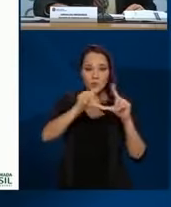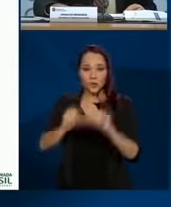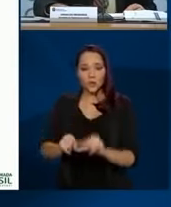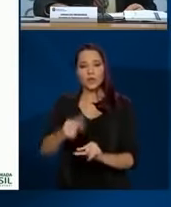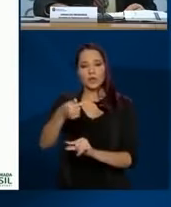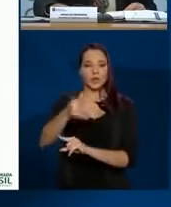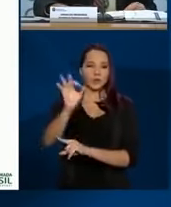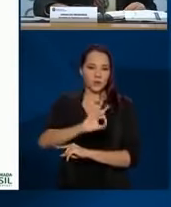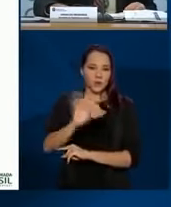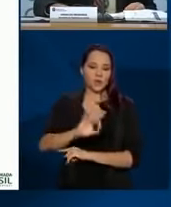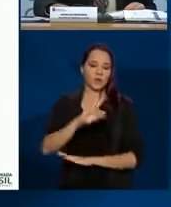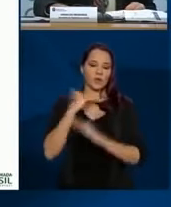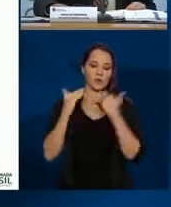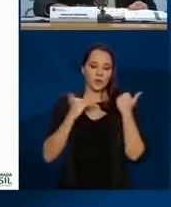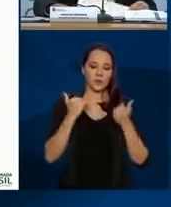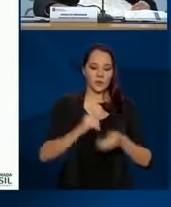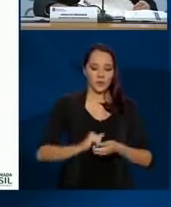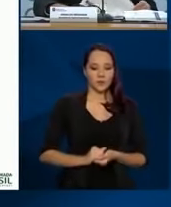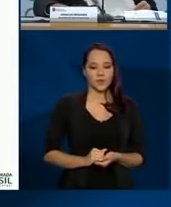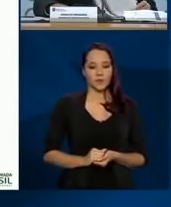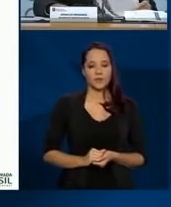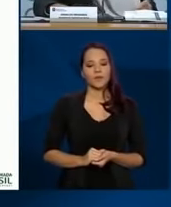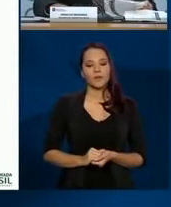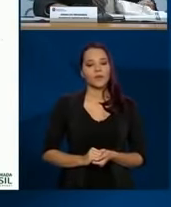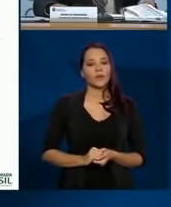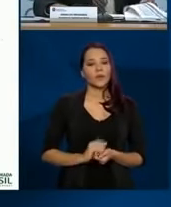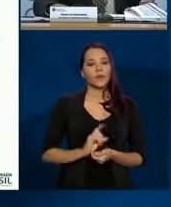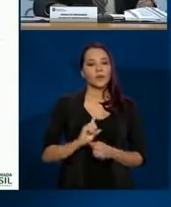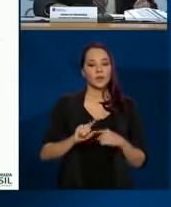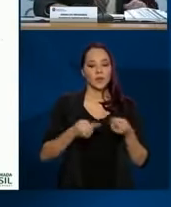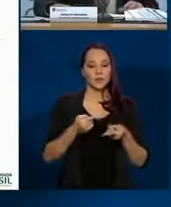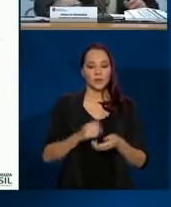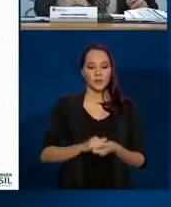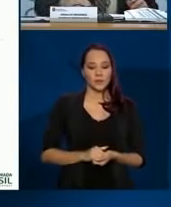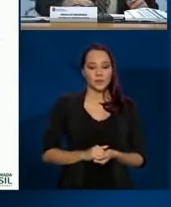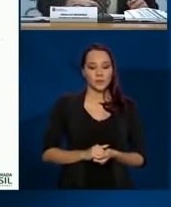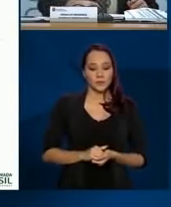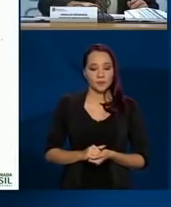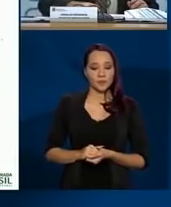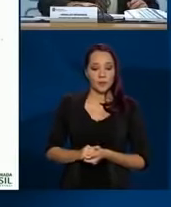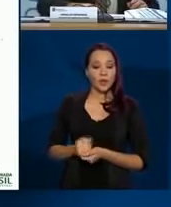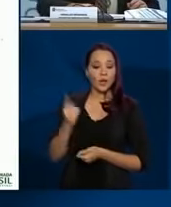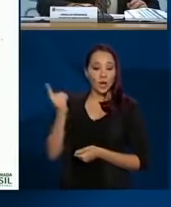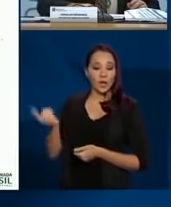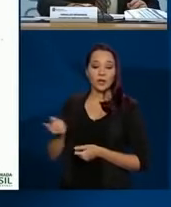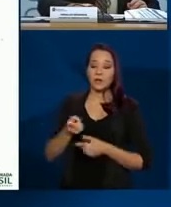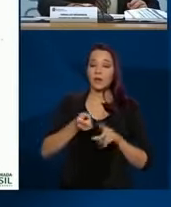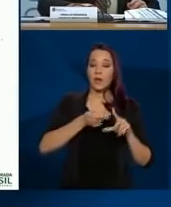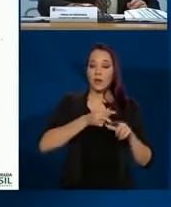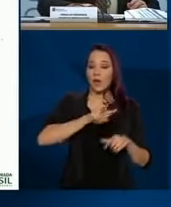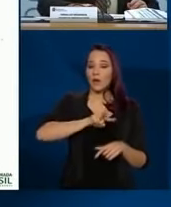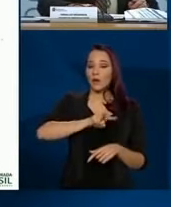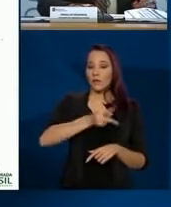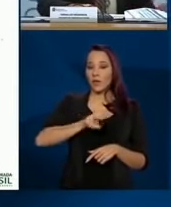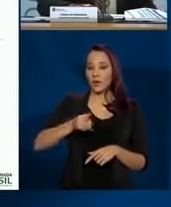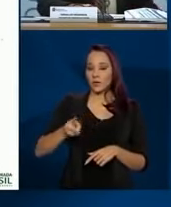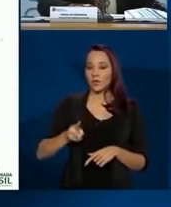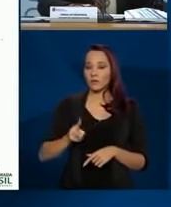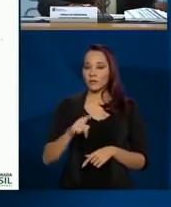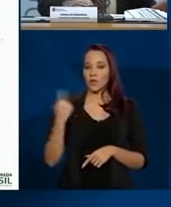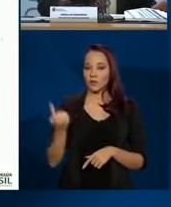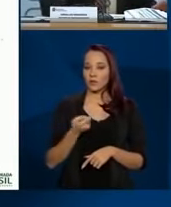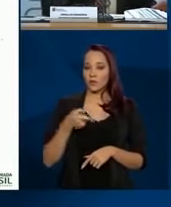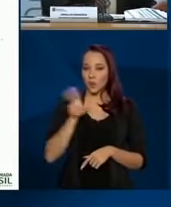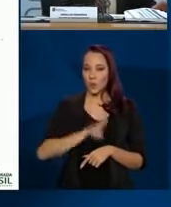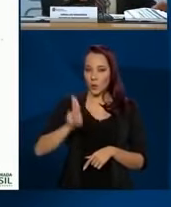7% dos óbitos. Próximo. Essa é uma variação que nós utilizamos,